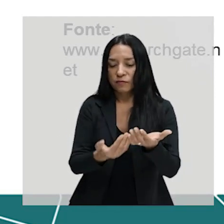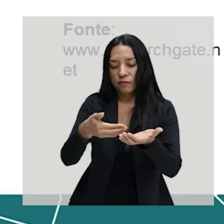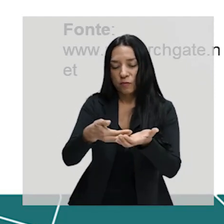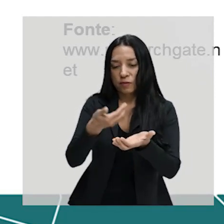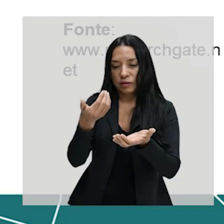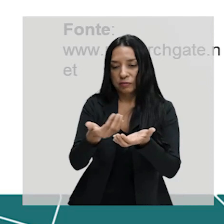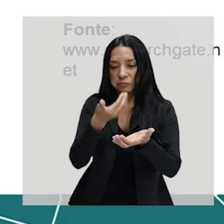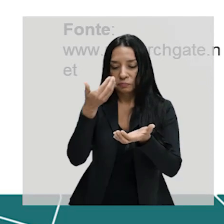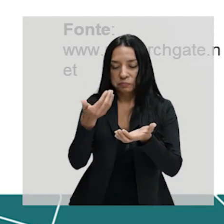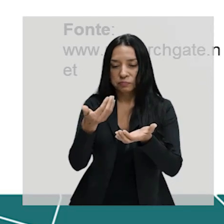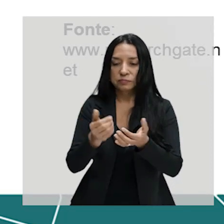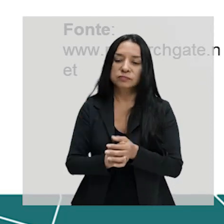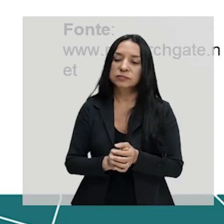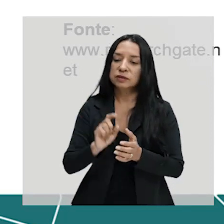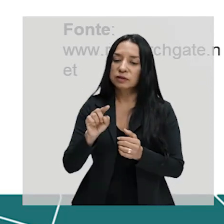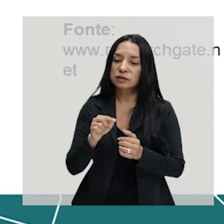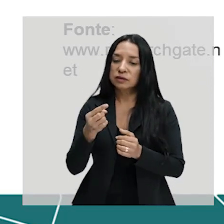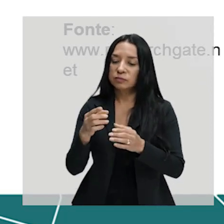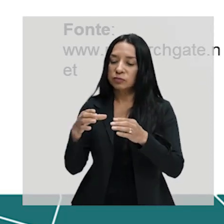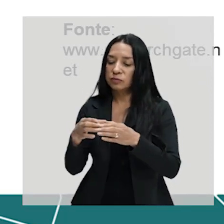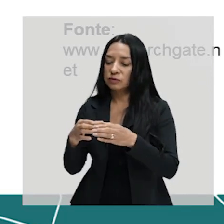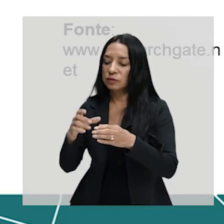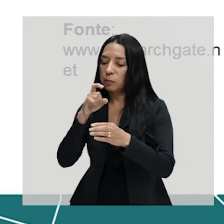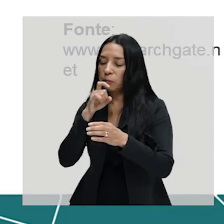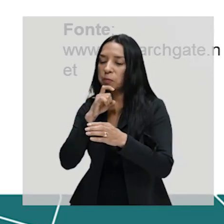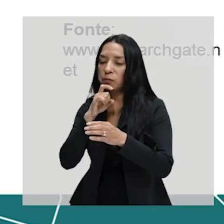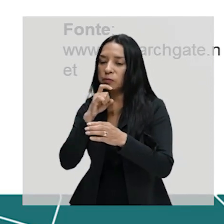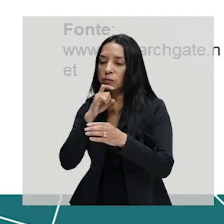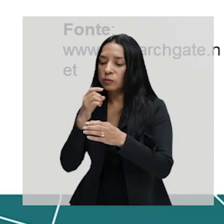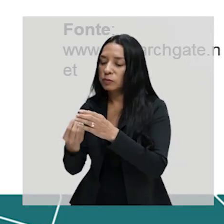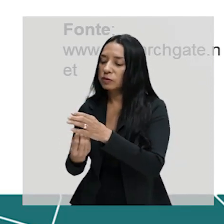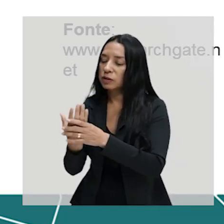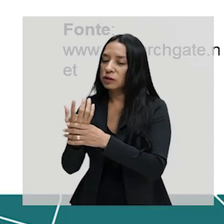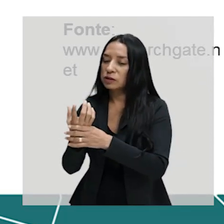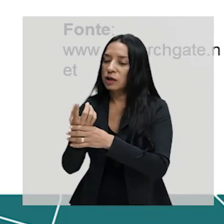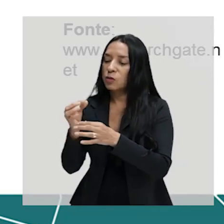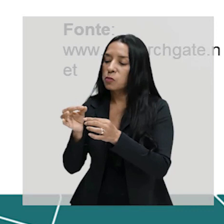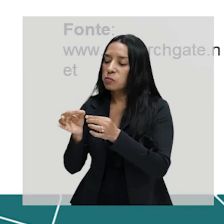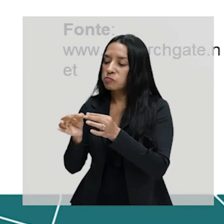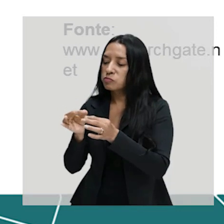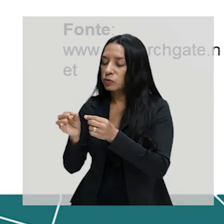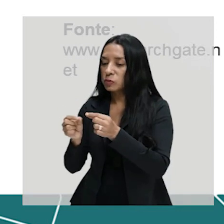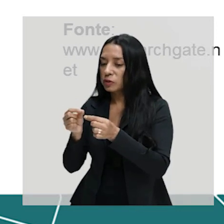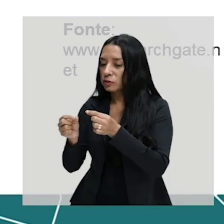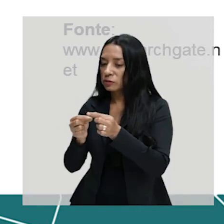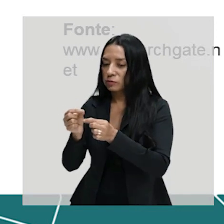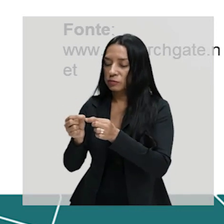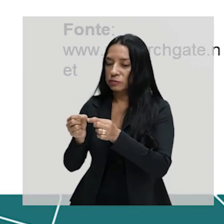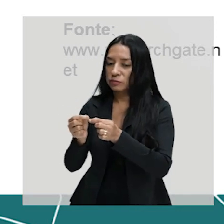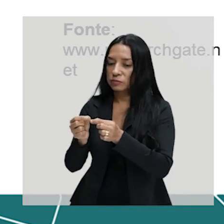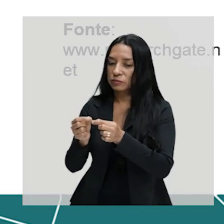carne tá e depois que ele esfriou aqui nasceu microrganismos o caldo ficou